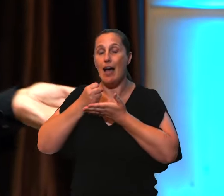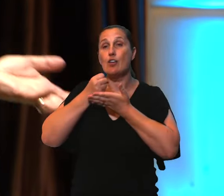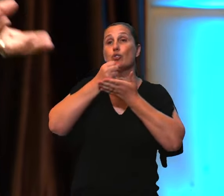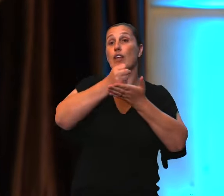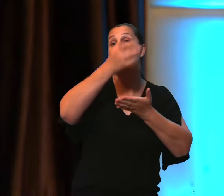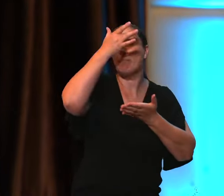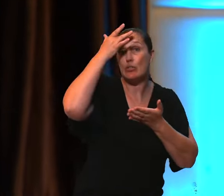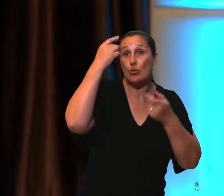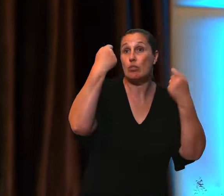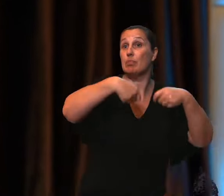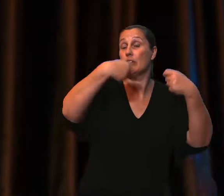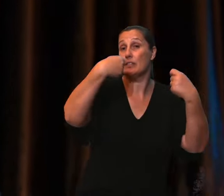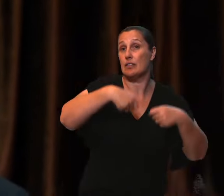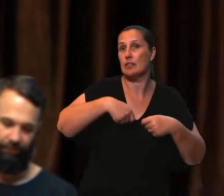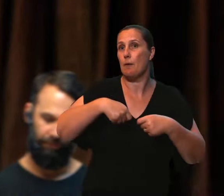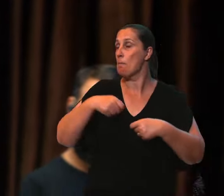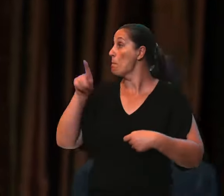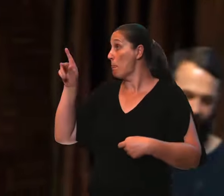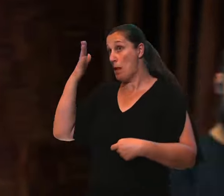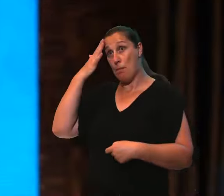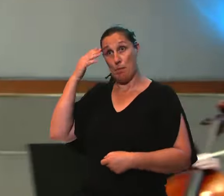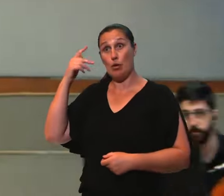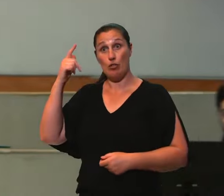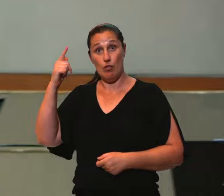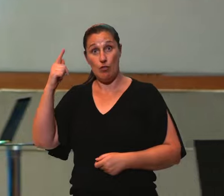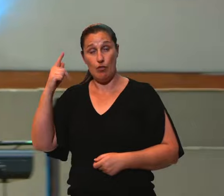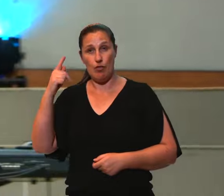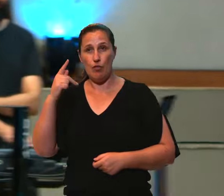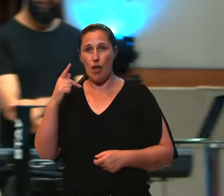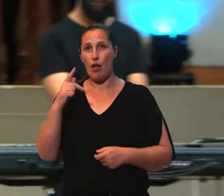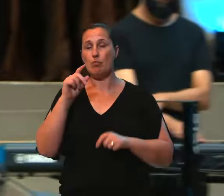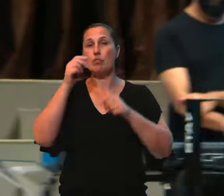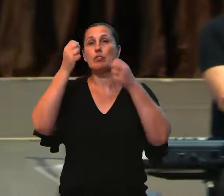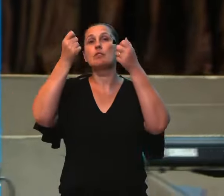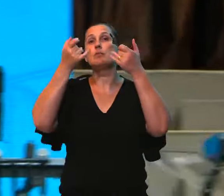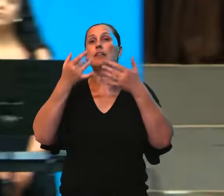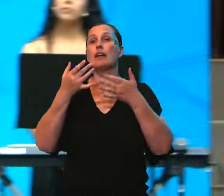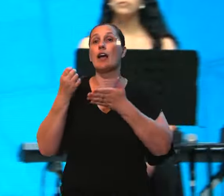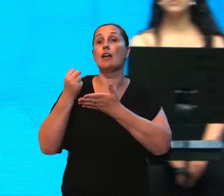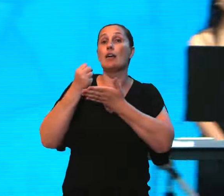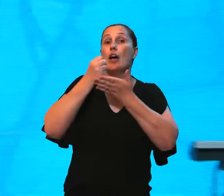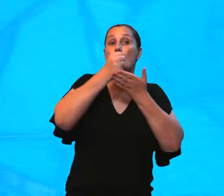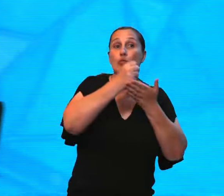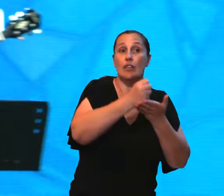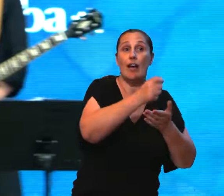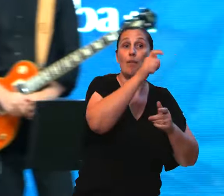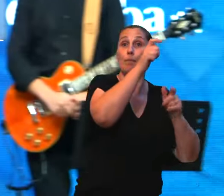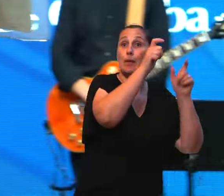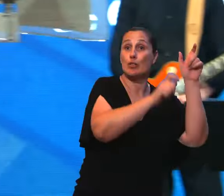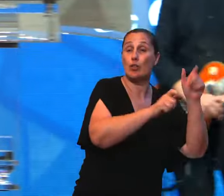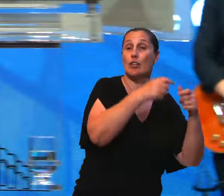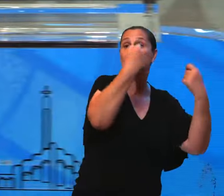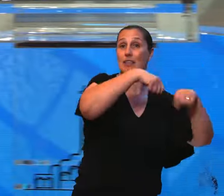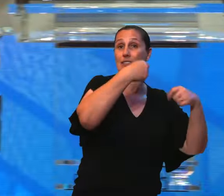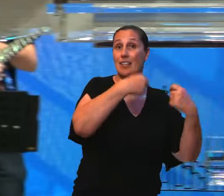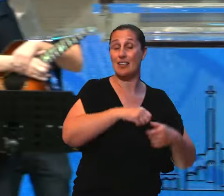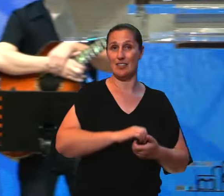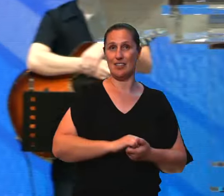nosso pastor leu hoje provérbios que diz quando eu Socorro necessitado eu recebo abundância a Bíblia diz uma coisa a meu